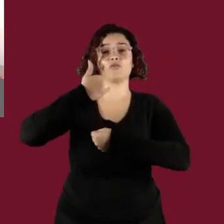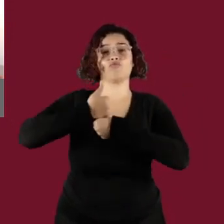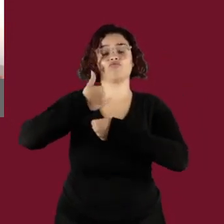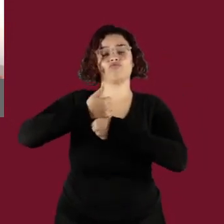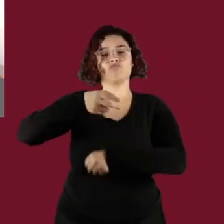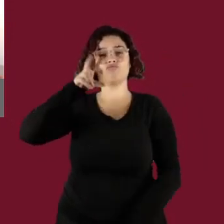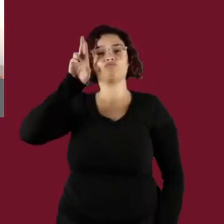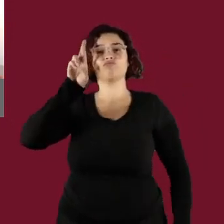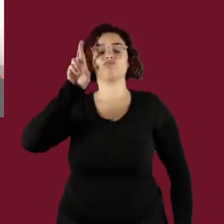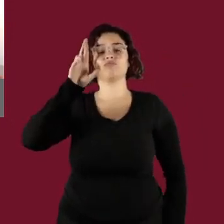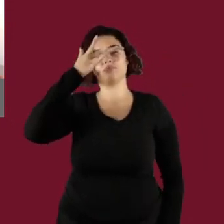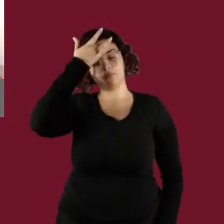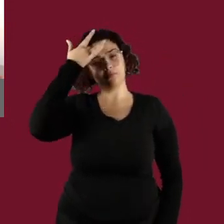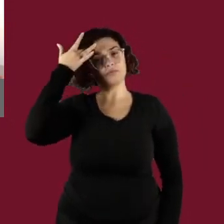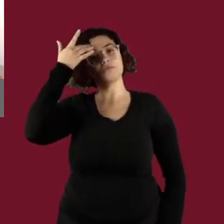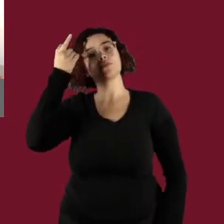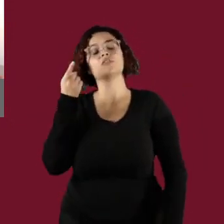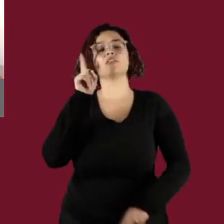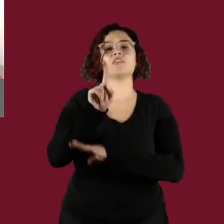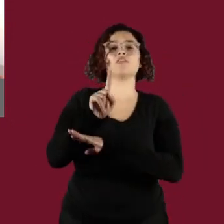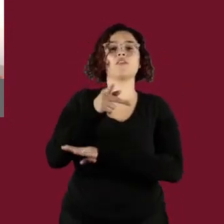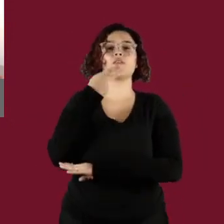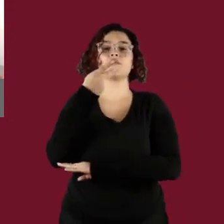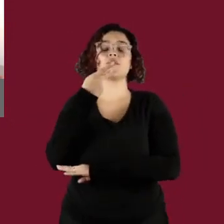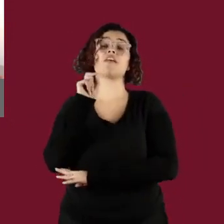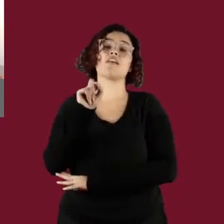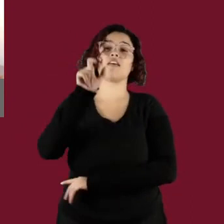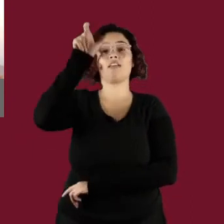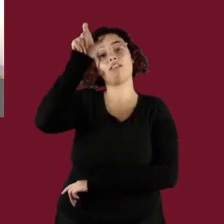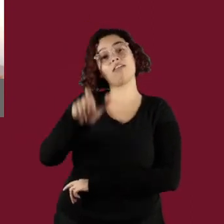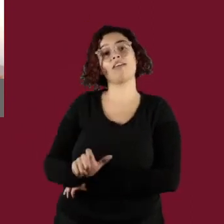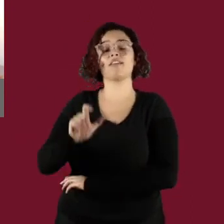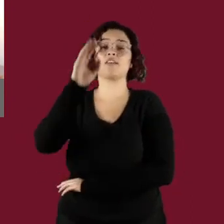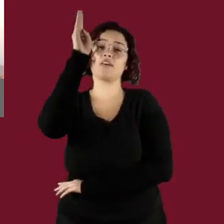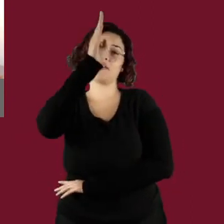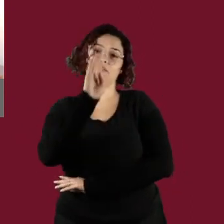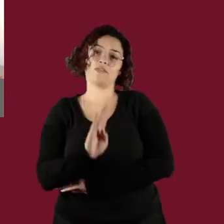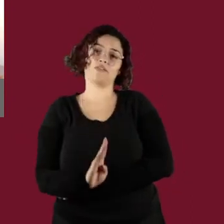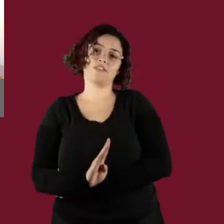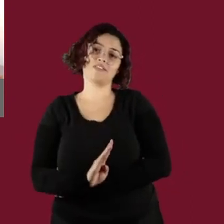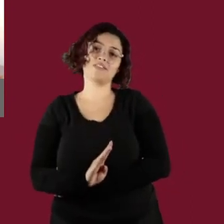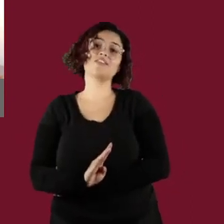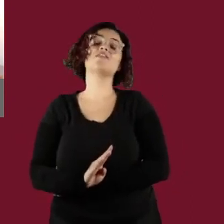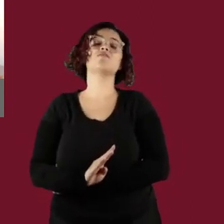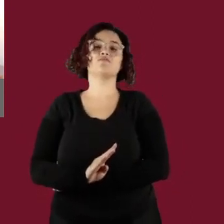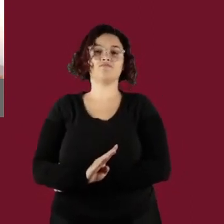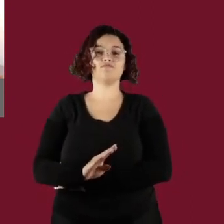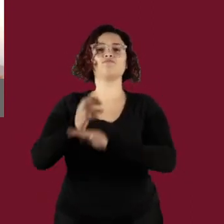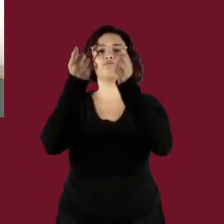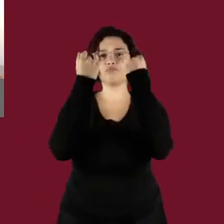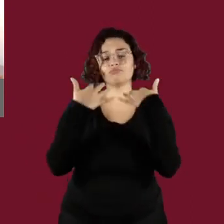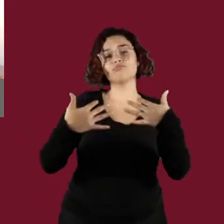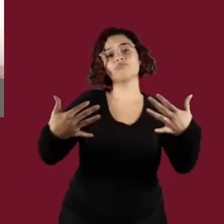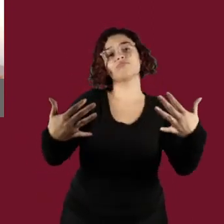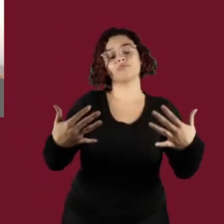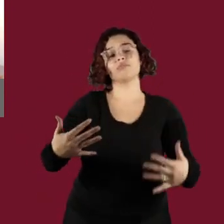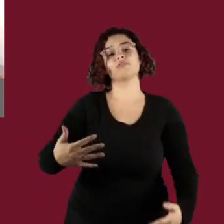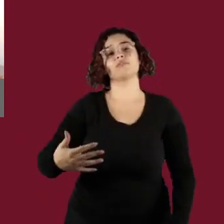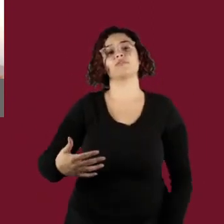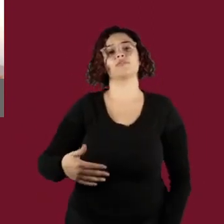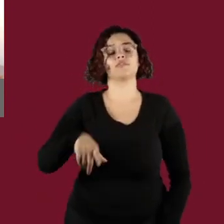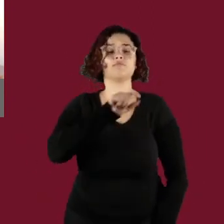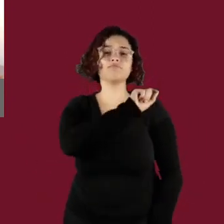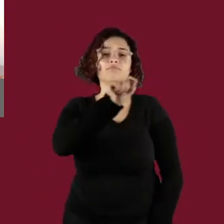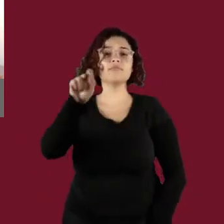primeira chefe de Estado a falar, é do Brasil, e essa pessoa é ouvida por todos os